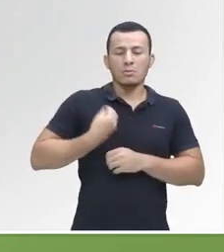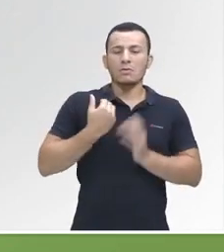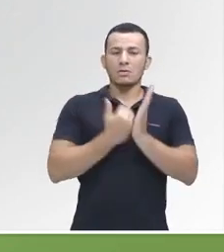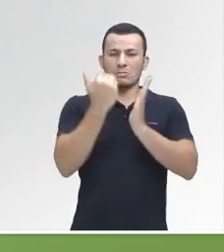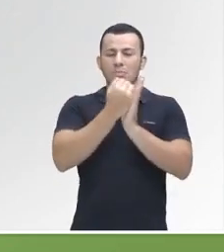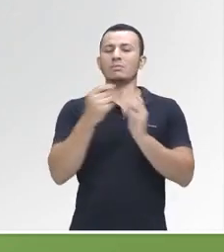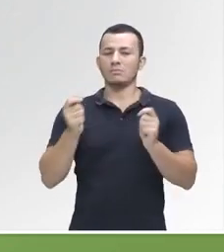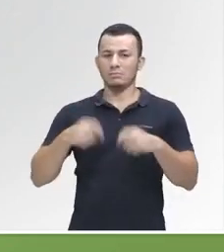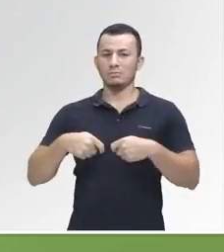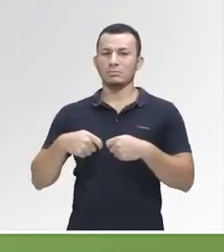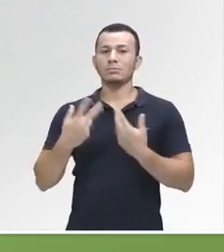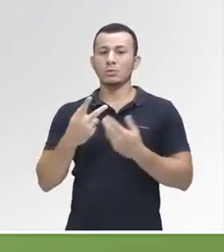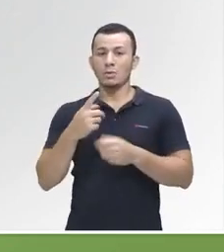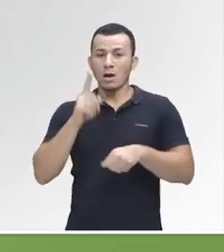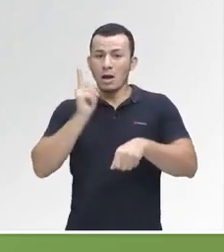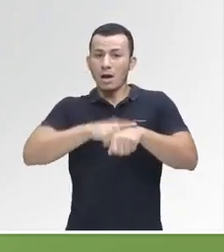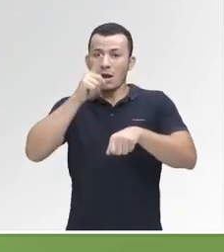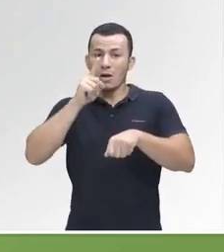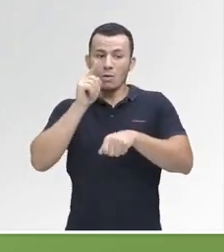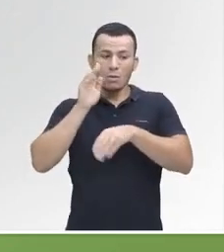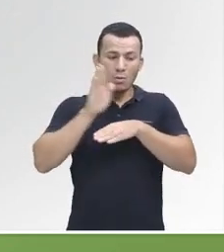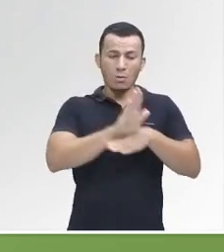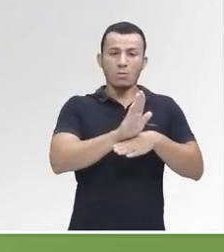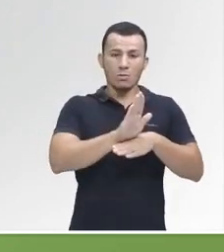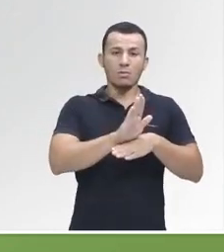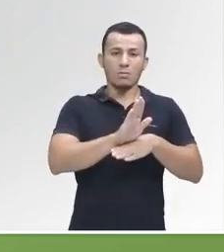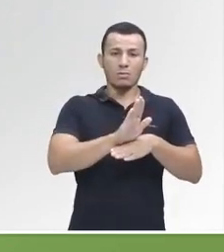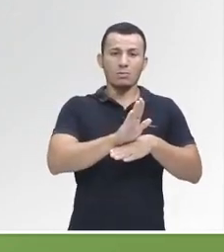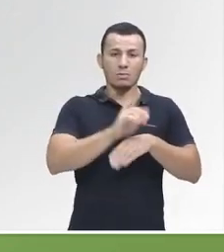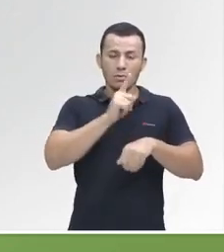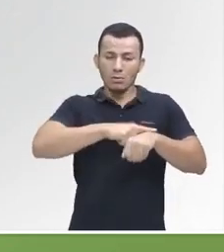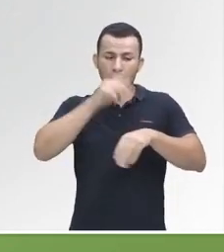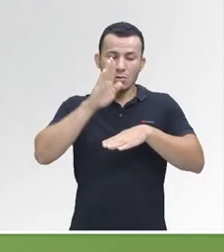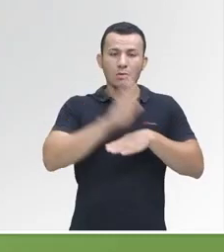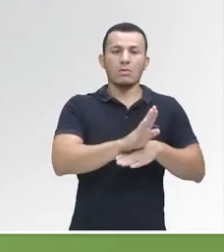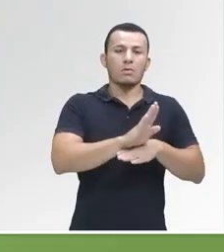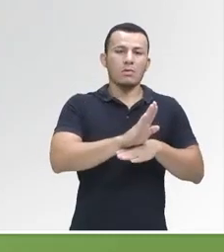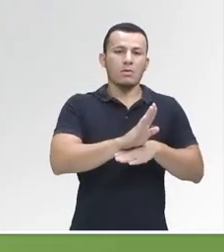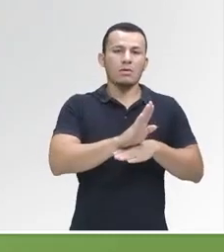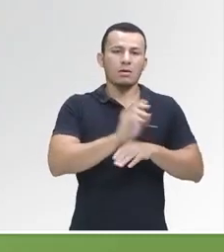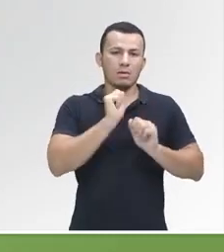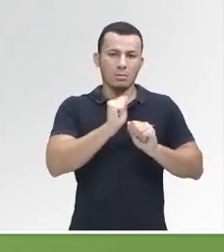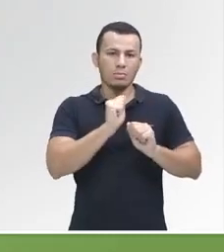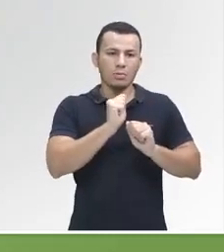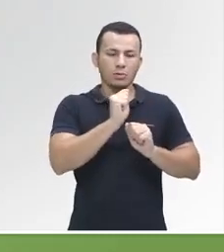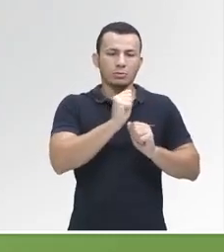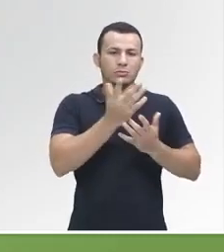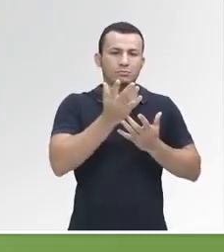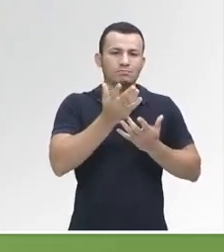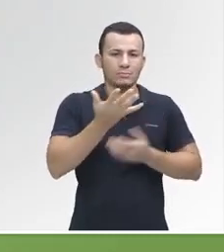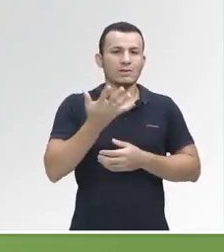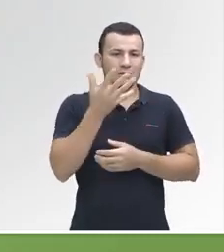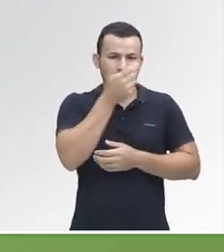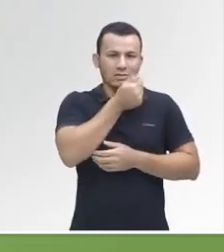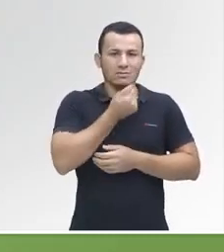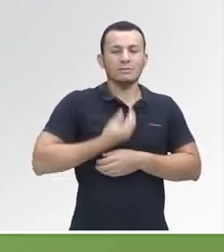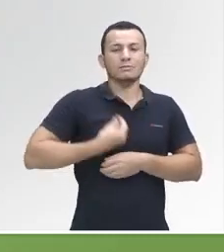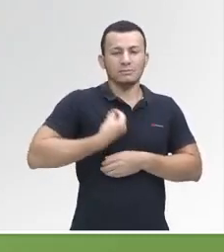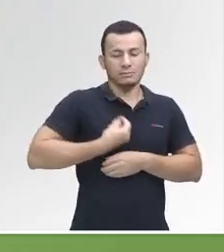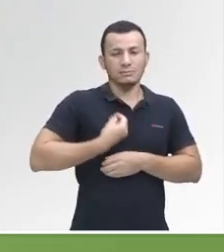os primeiros atendimentos, que são os primeiros socorros, ajudam a vítima a ter mais chance de